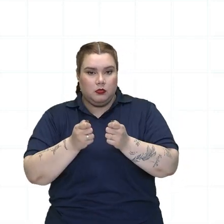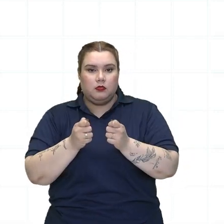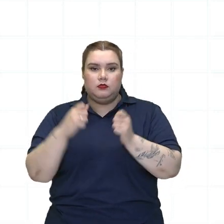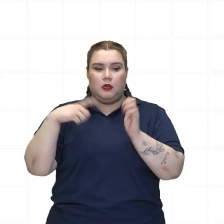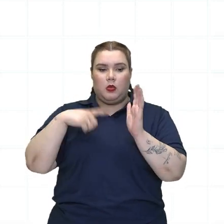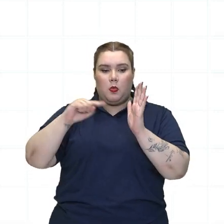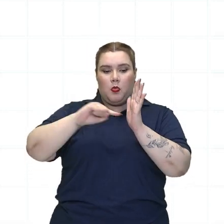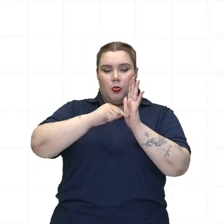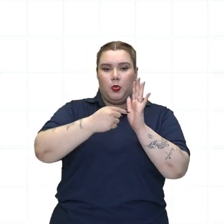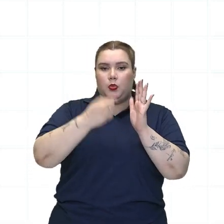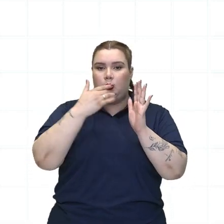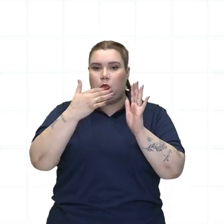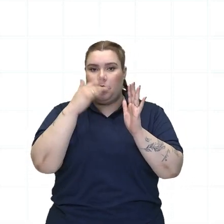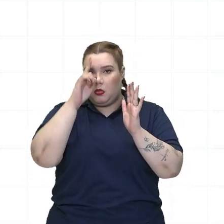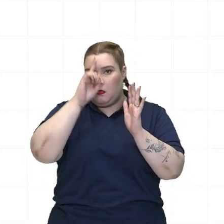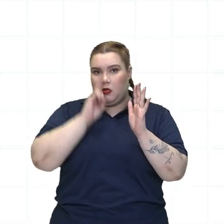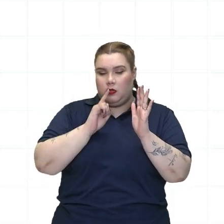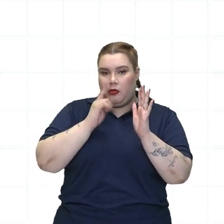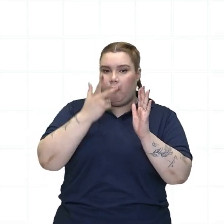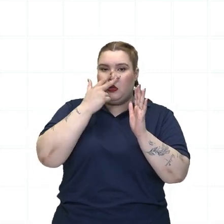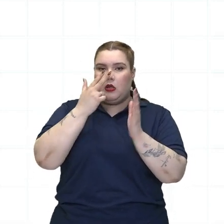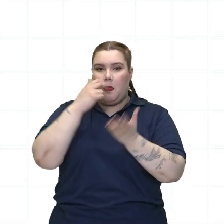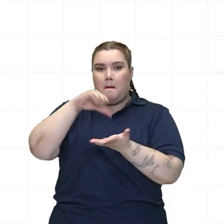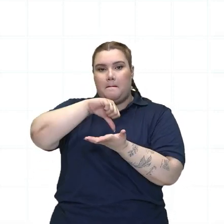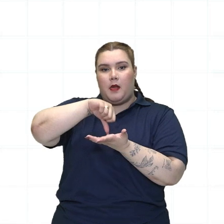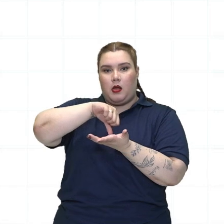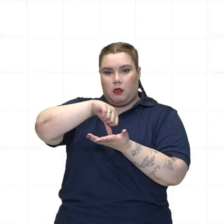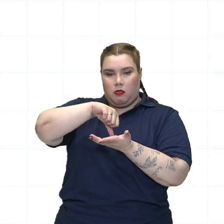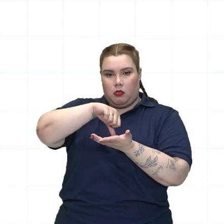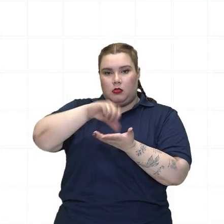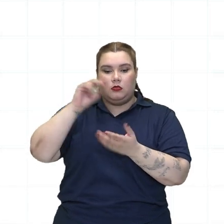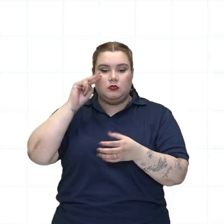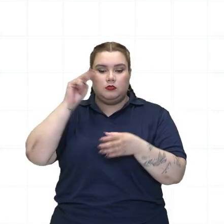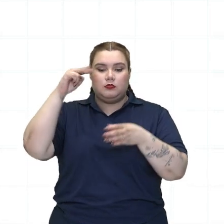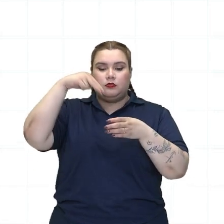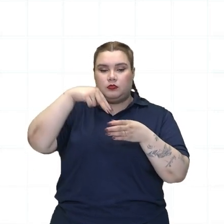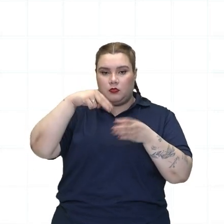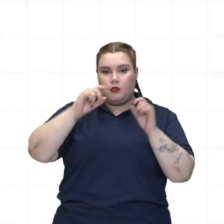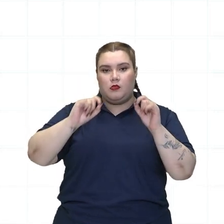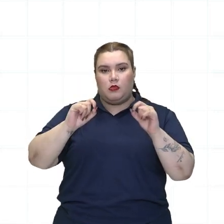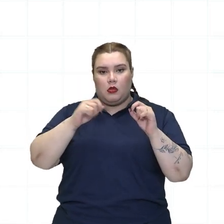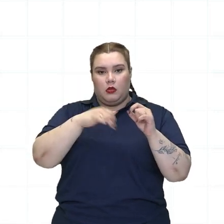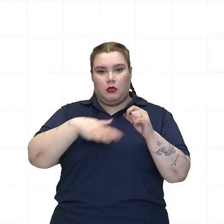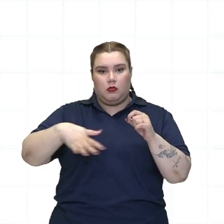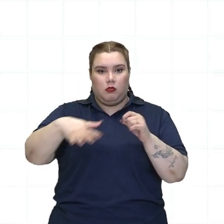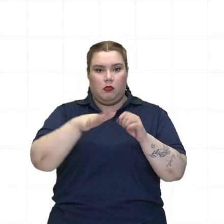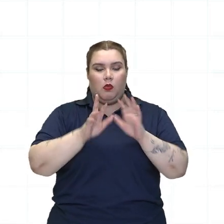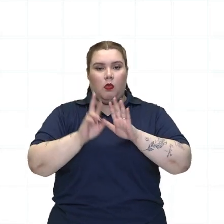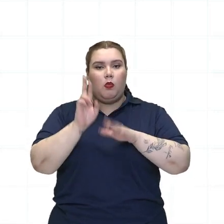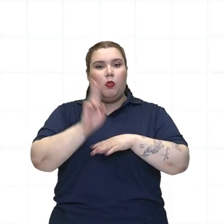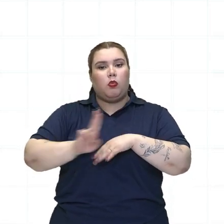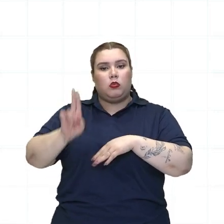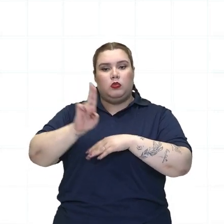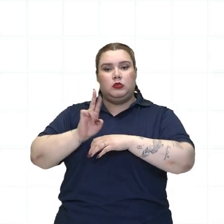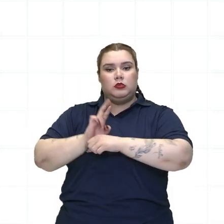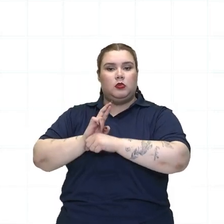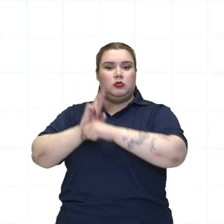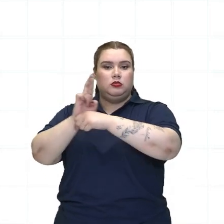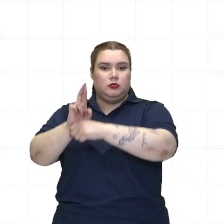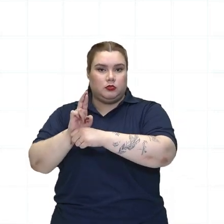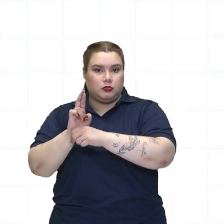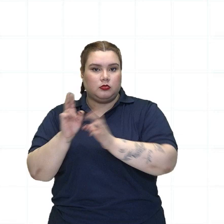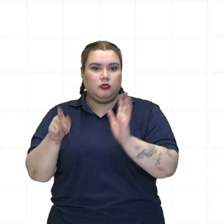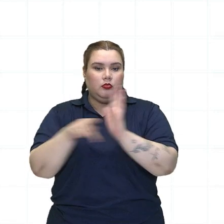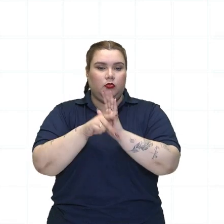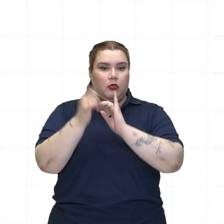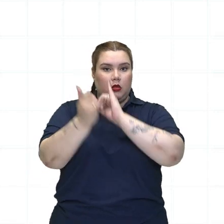ponto nele de amarelo, como se eu estivesse olhando um mapa, né? Isso aqui a gente está utilizando justamente aí os nossos recursos